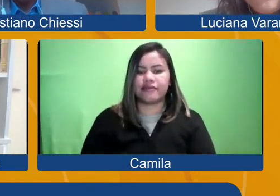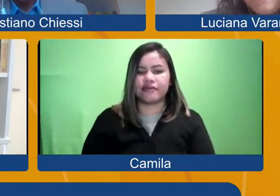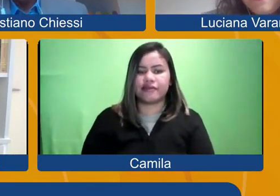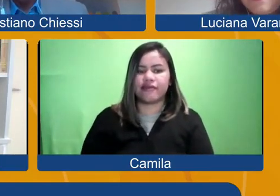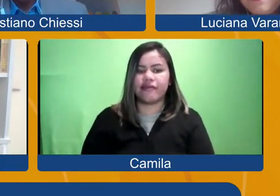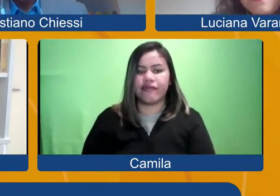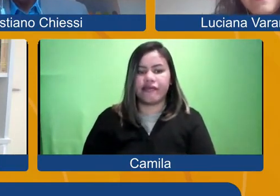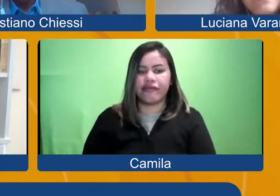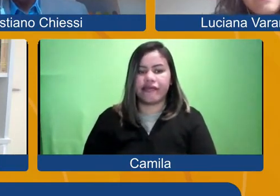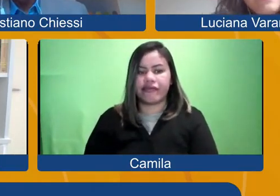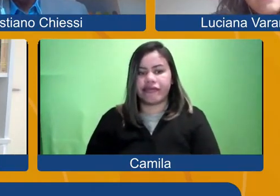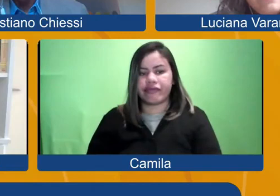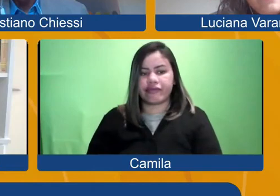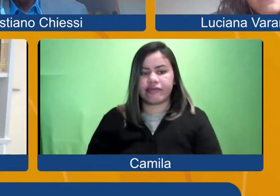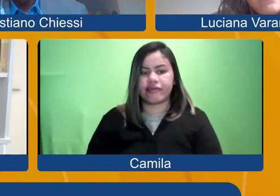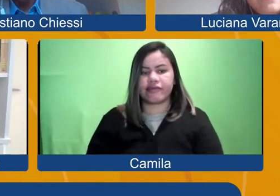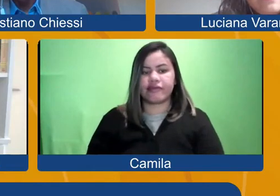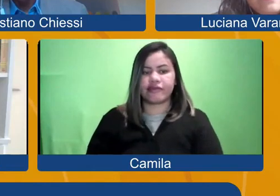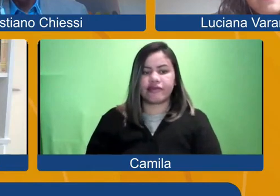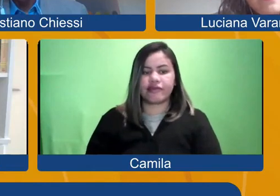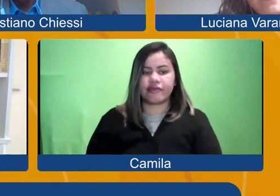Rosângela.